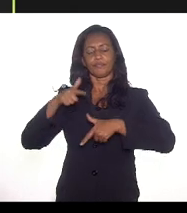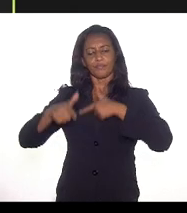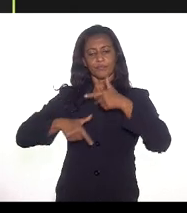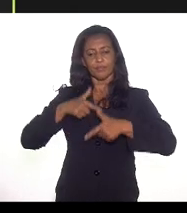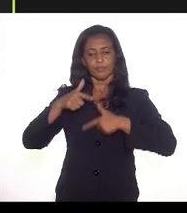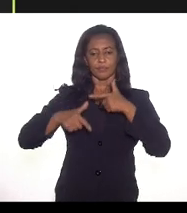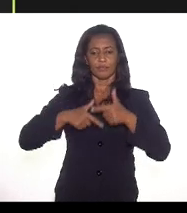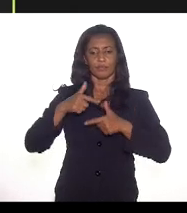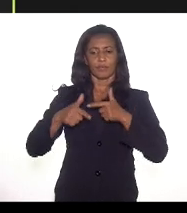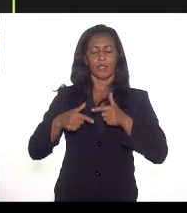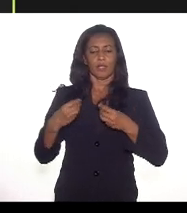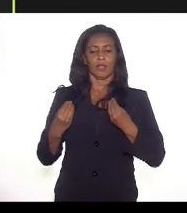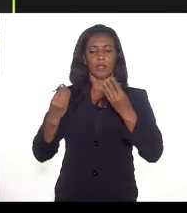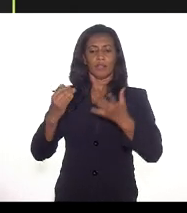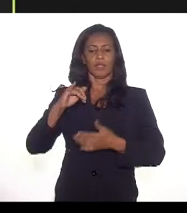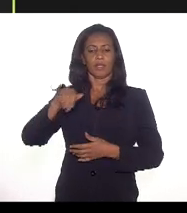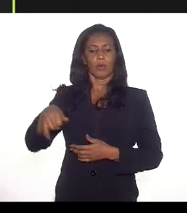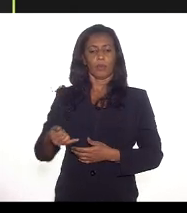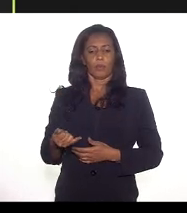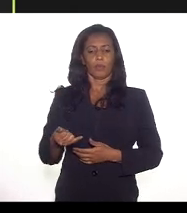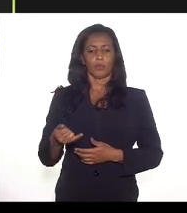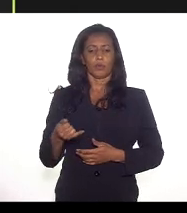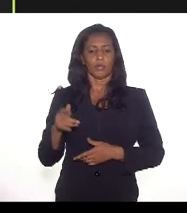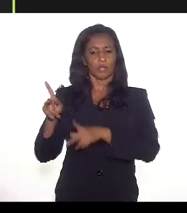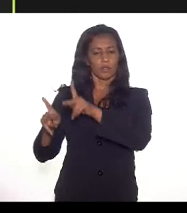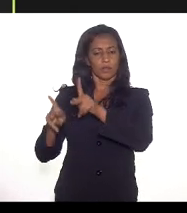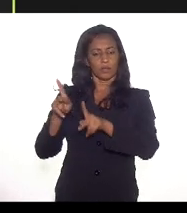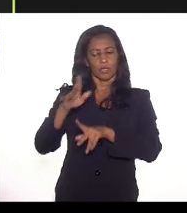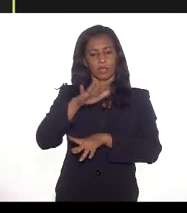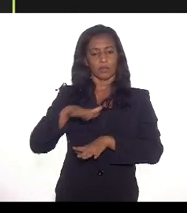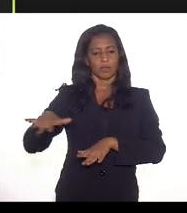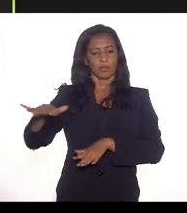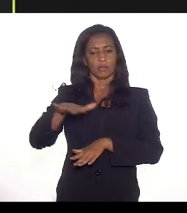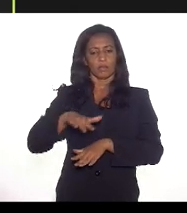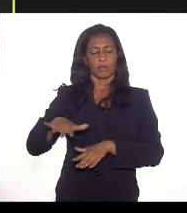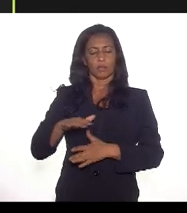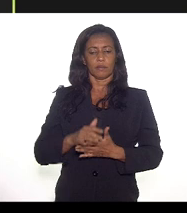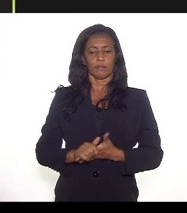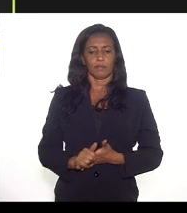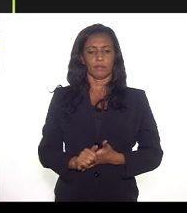que vai proporcionar a essas pessoas